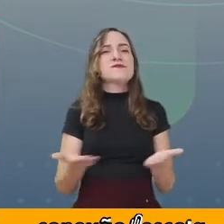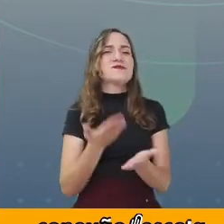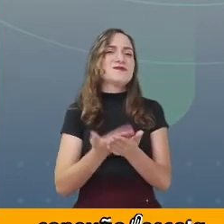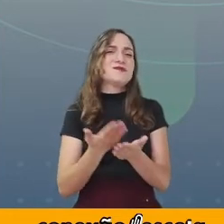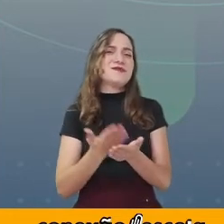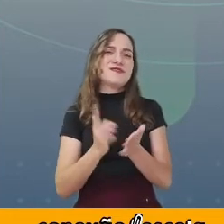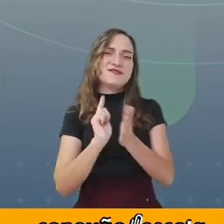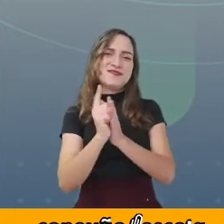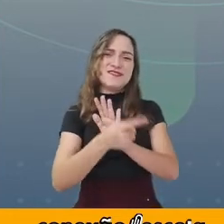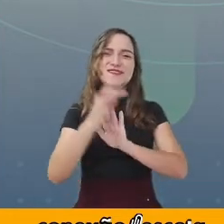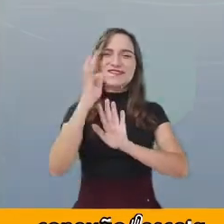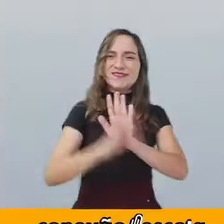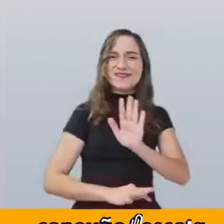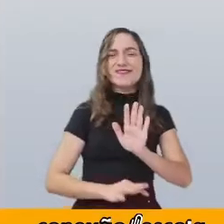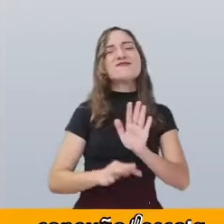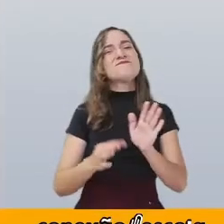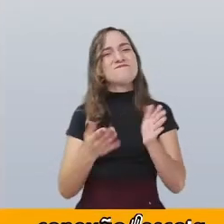textual.